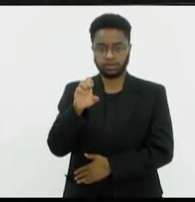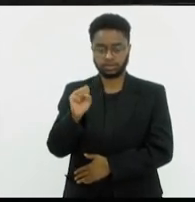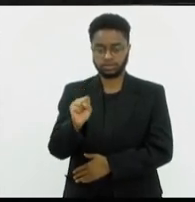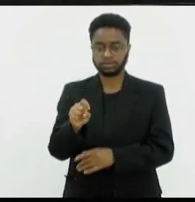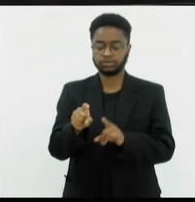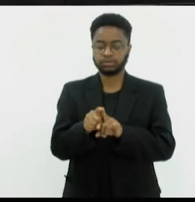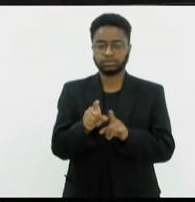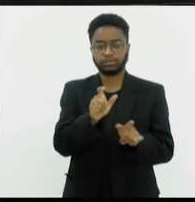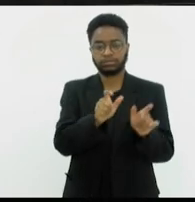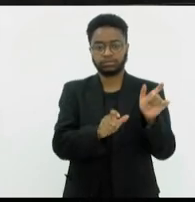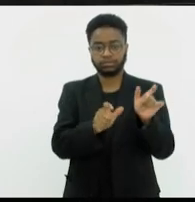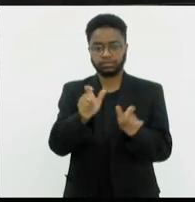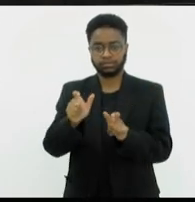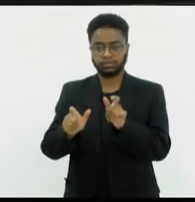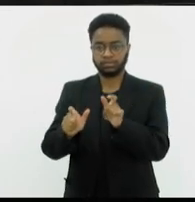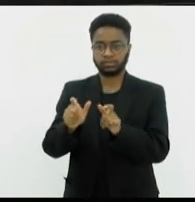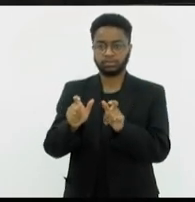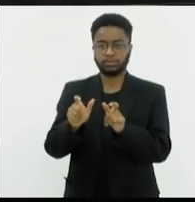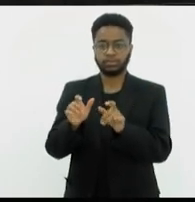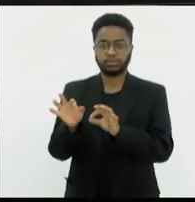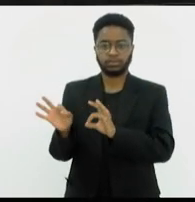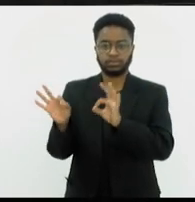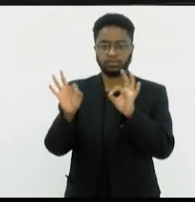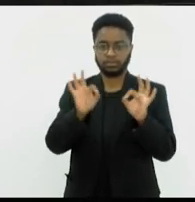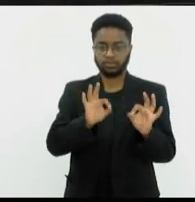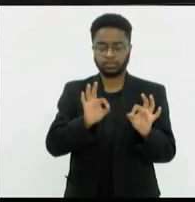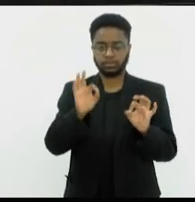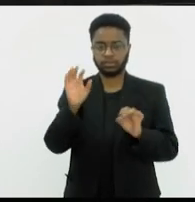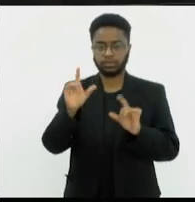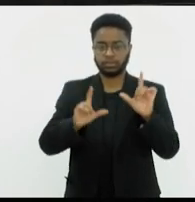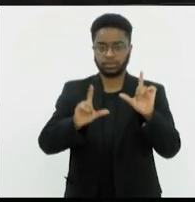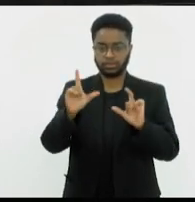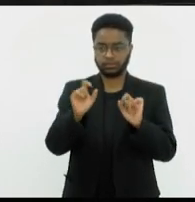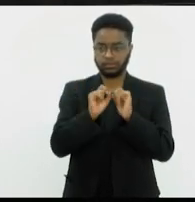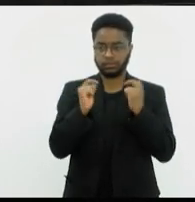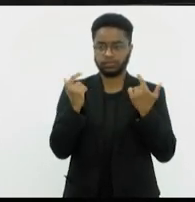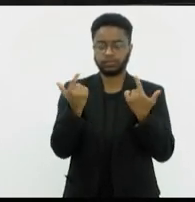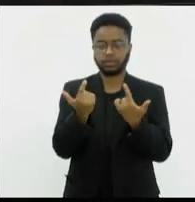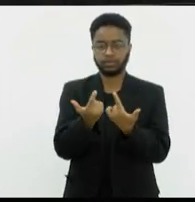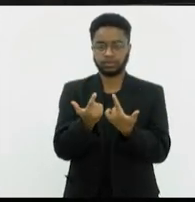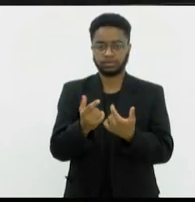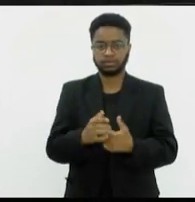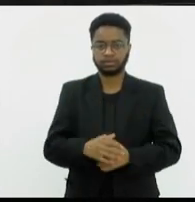senhoras e senhores telespectadores da TV Alerge,